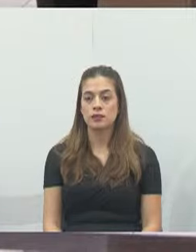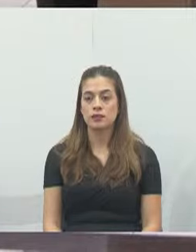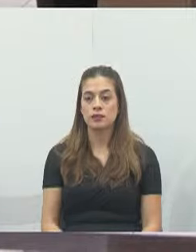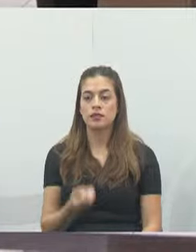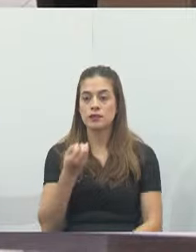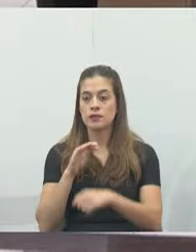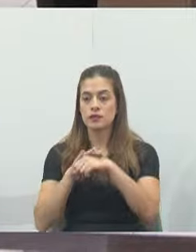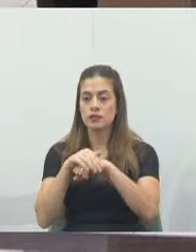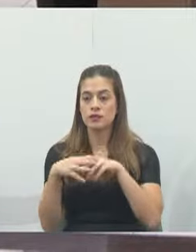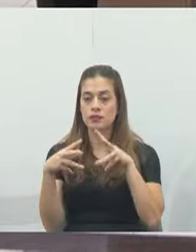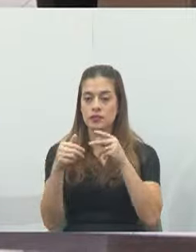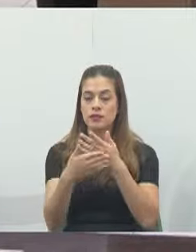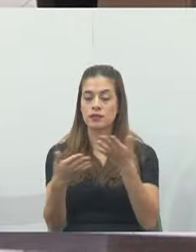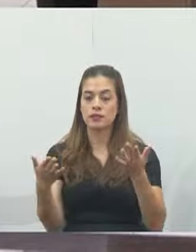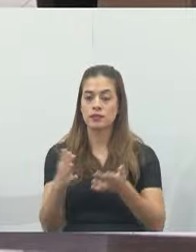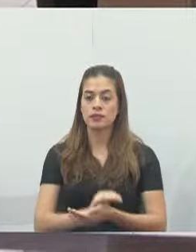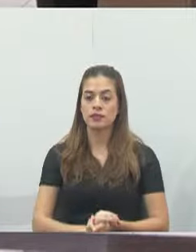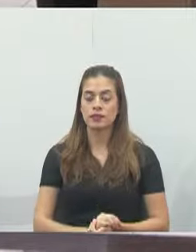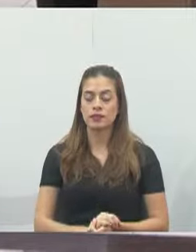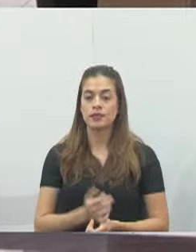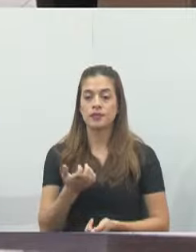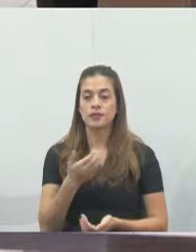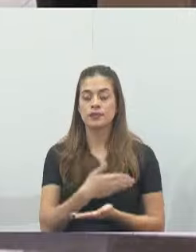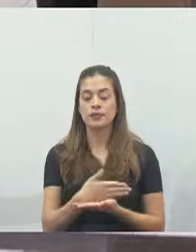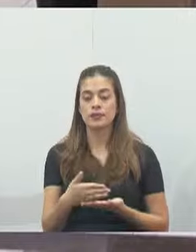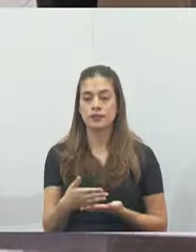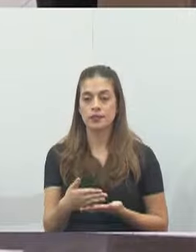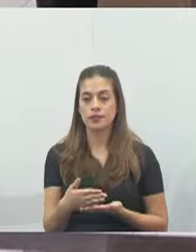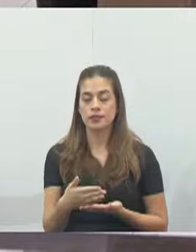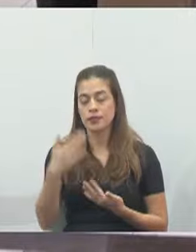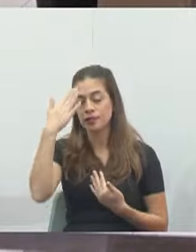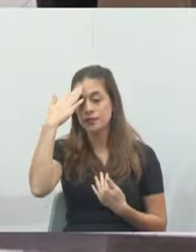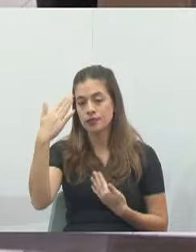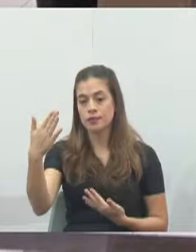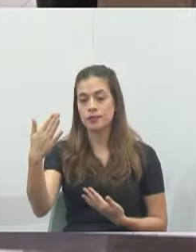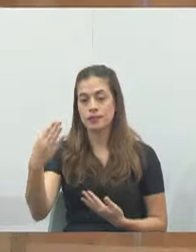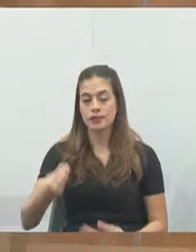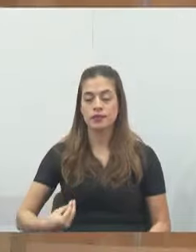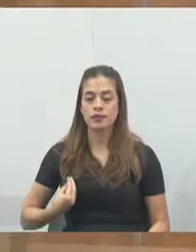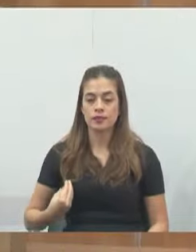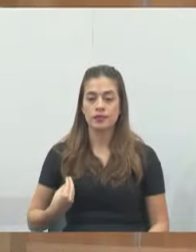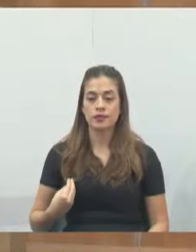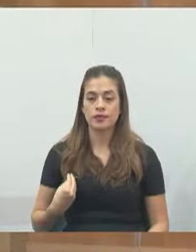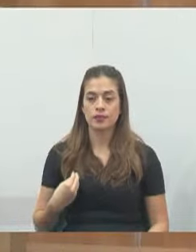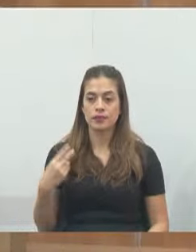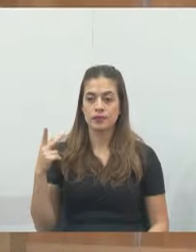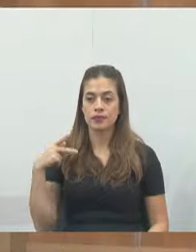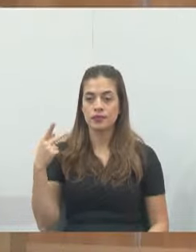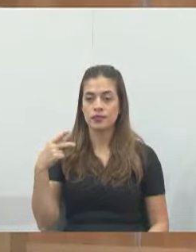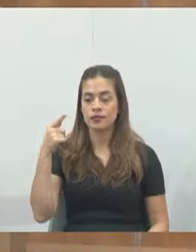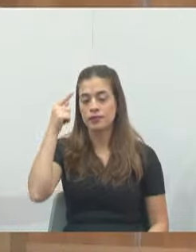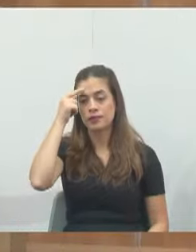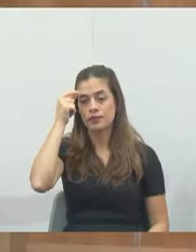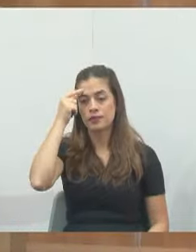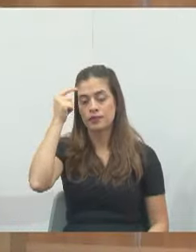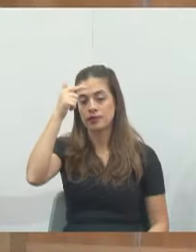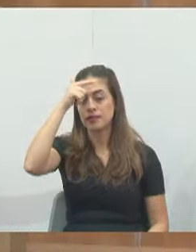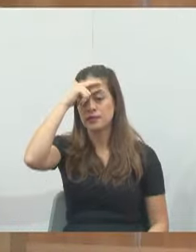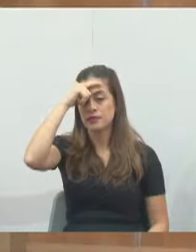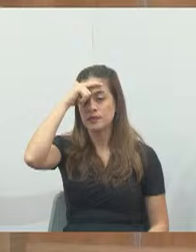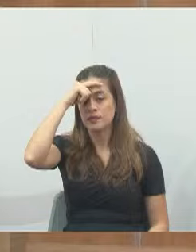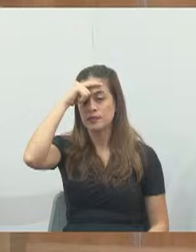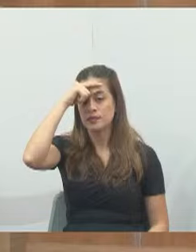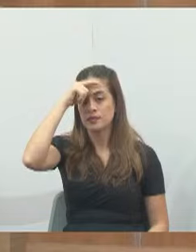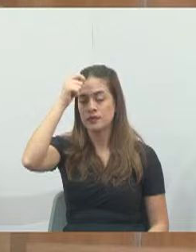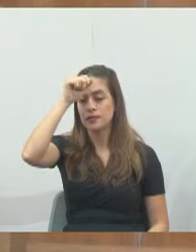Boa noite a todos. Quero inicialmente aqui agradecer a presença do vereador Edgar, do vereador Luiz Flávio,